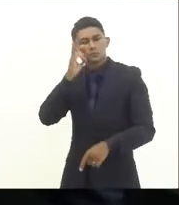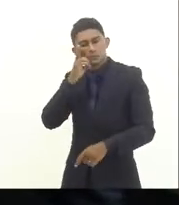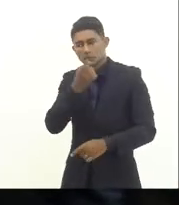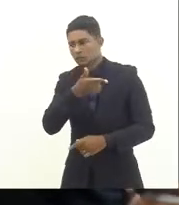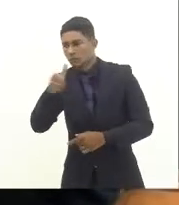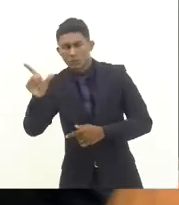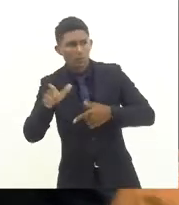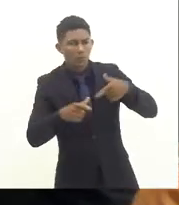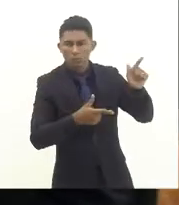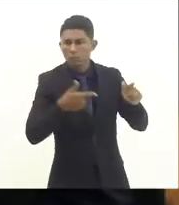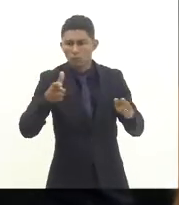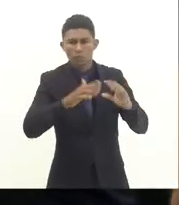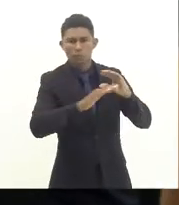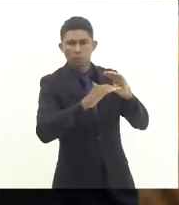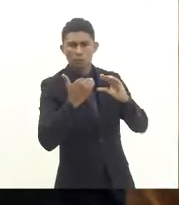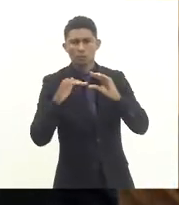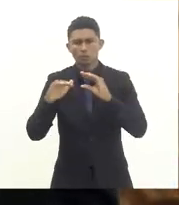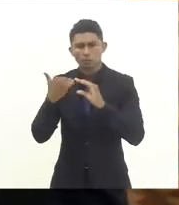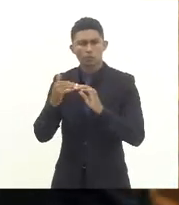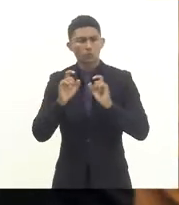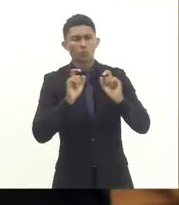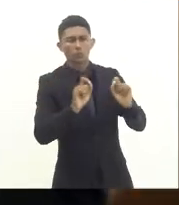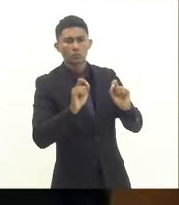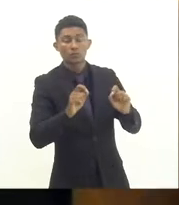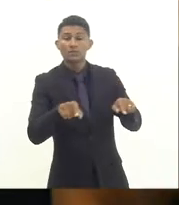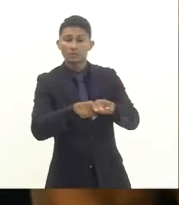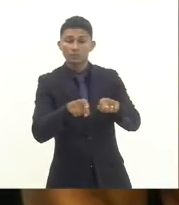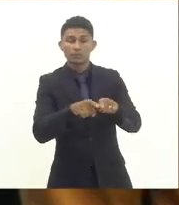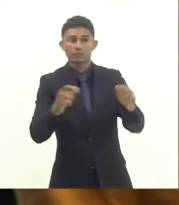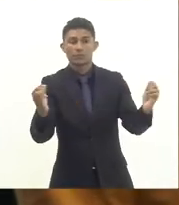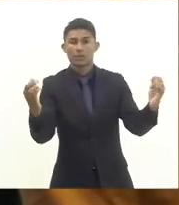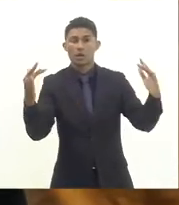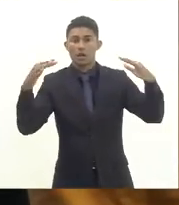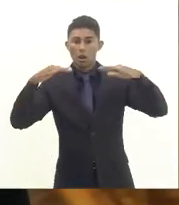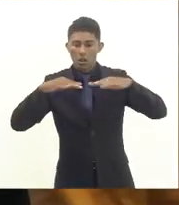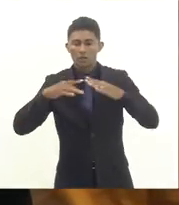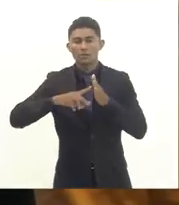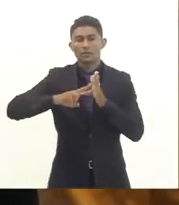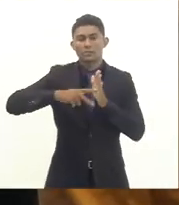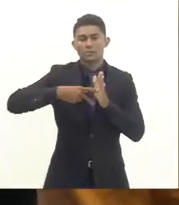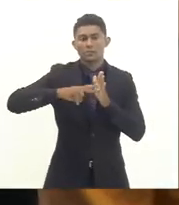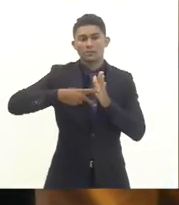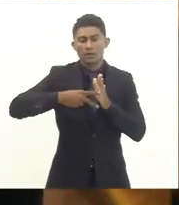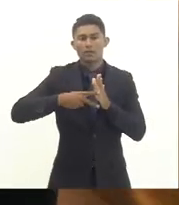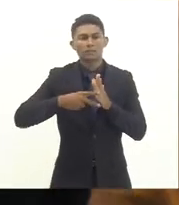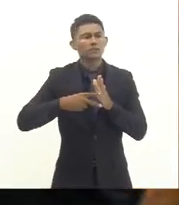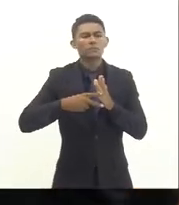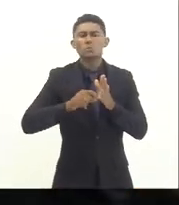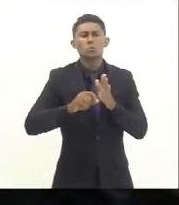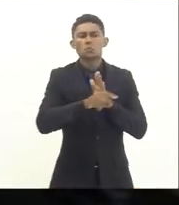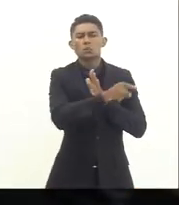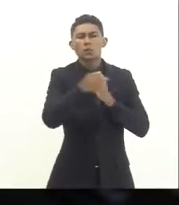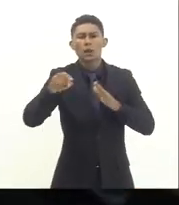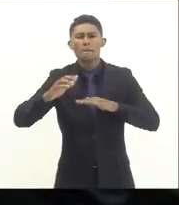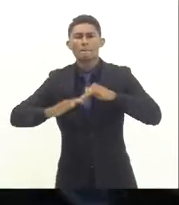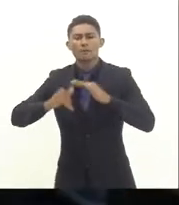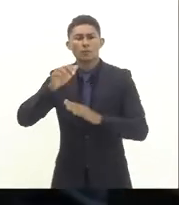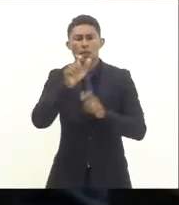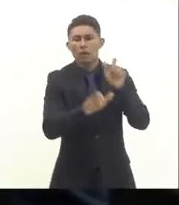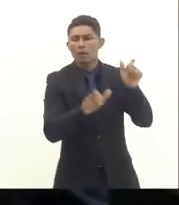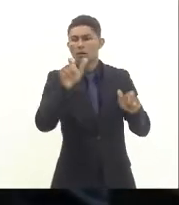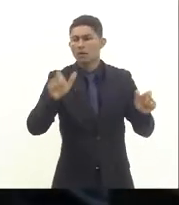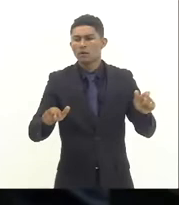por certo recebemos o sindicato os profissionais da wafer né E